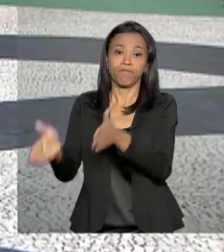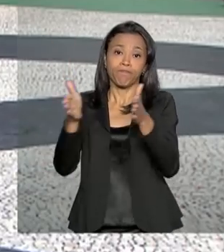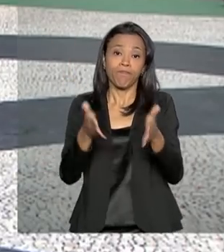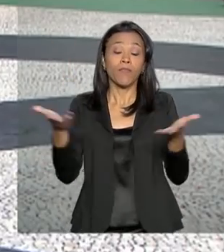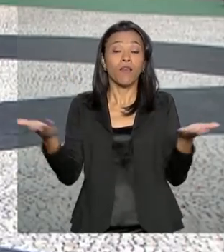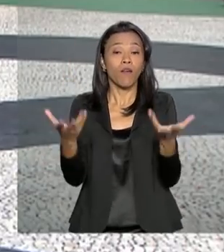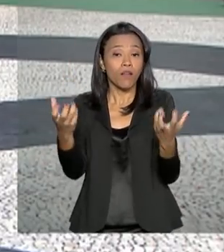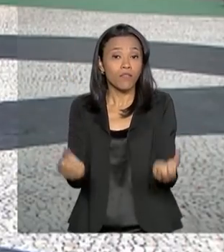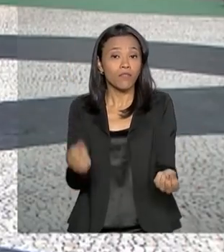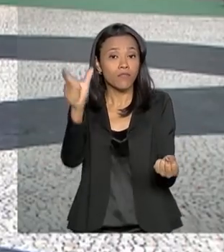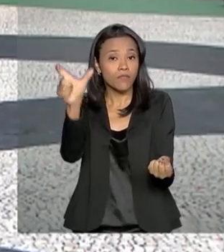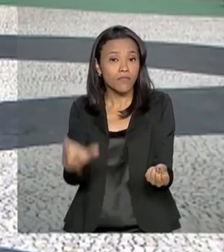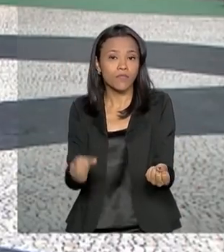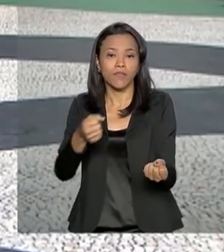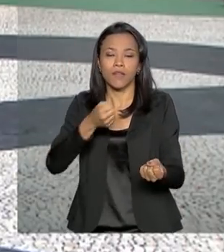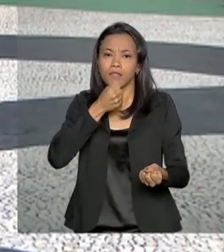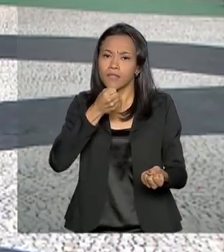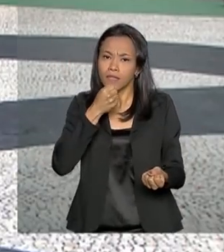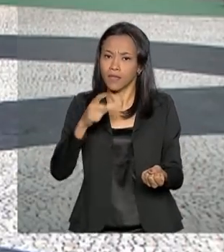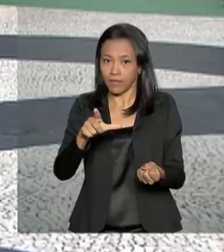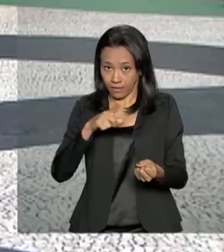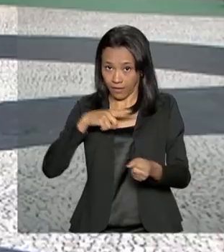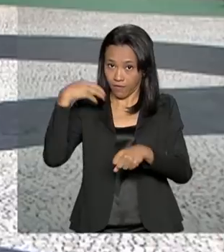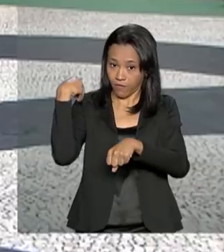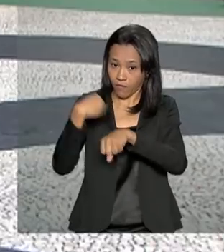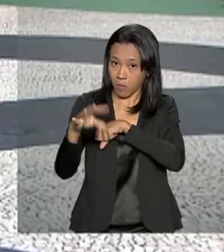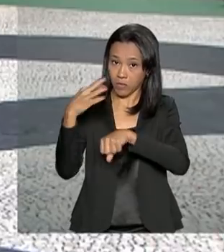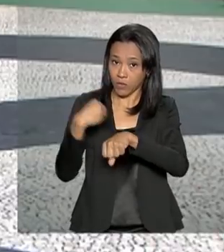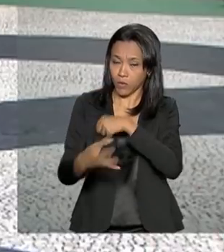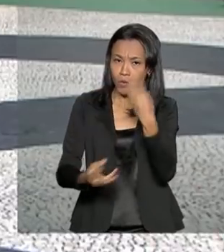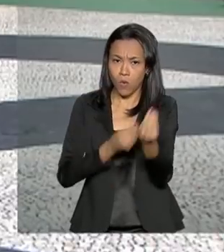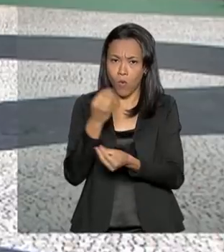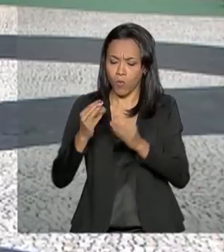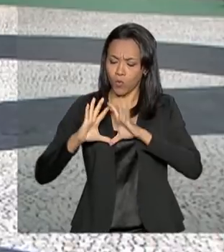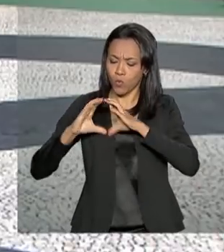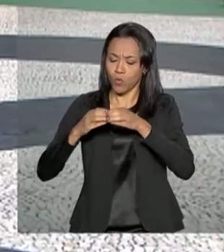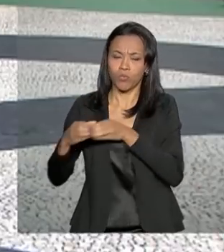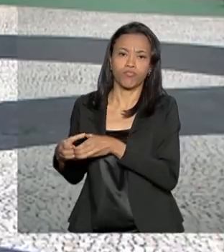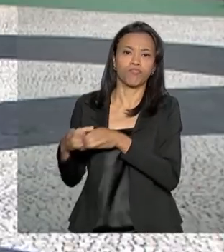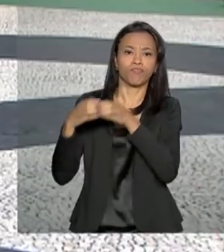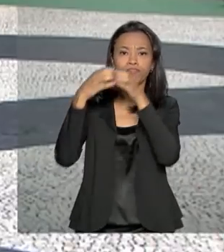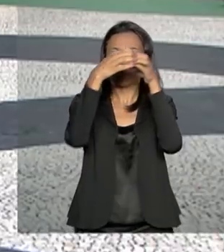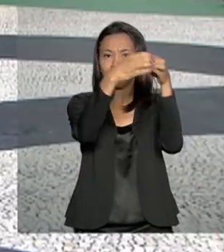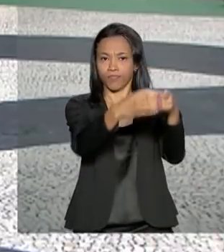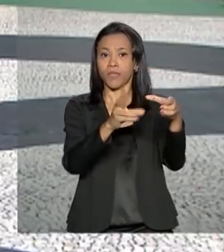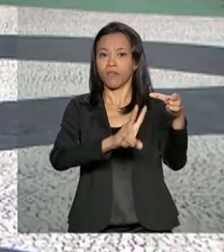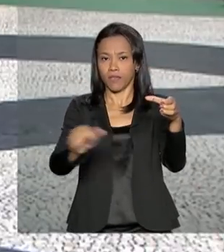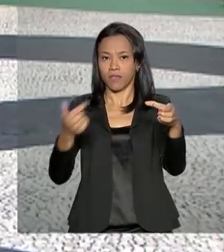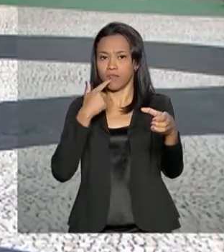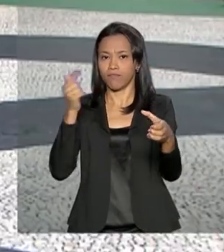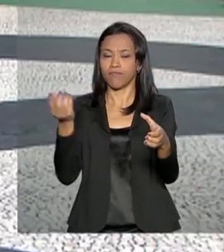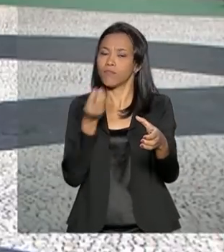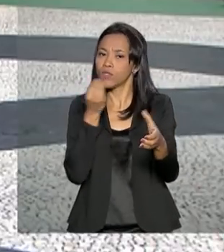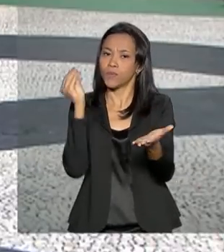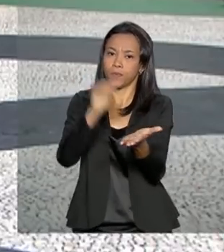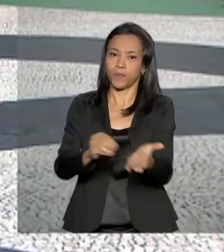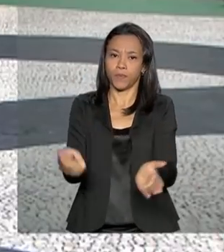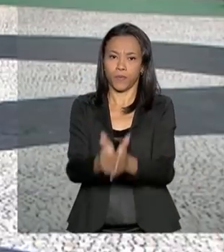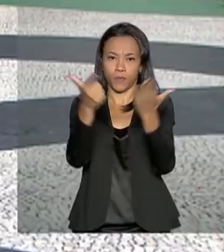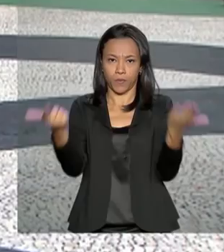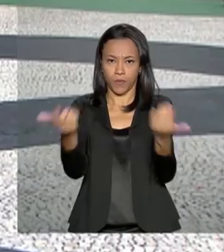Luciana colares que tem informação sobre envios da força nacional que vai acontecer publicado hoje no Diário Oficial Boa